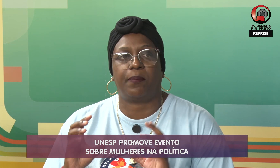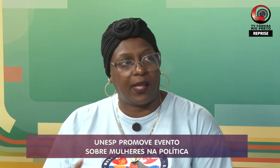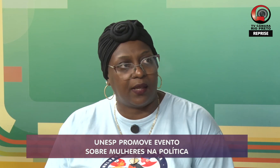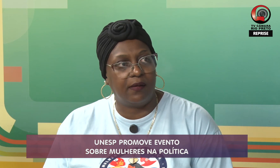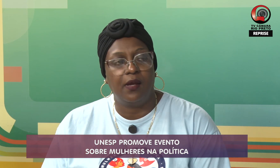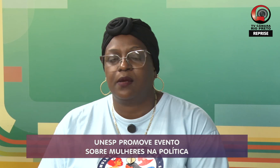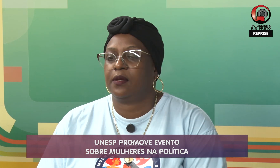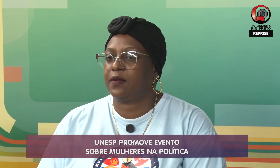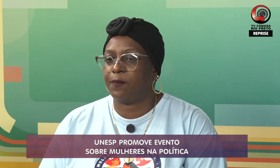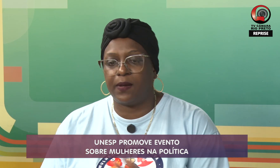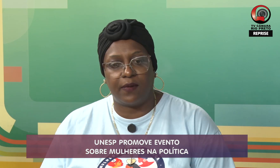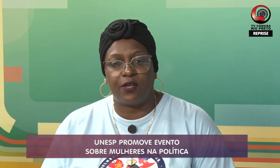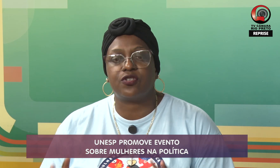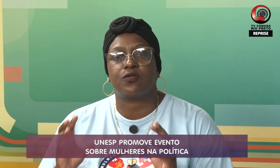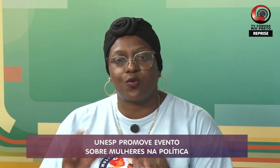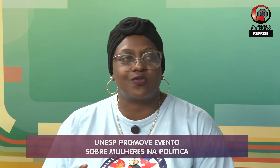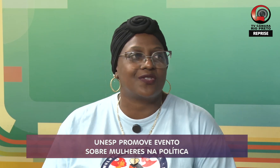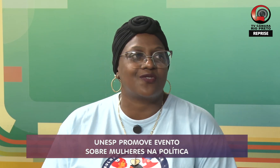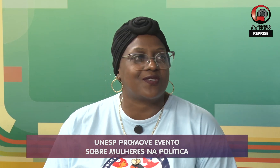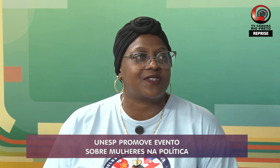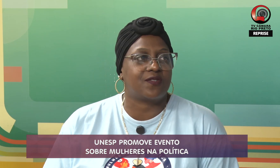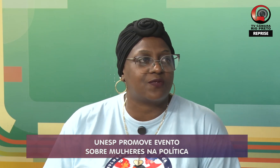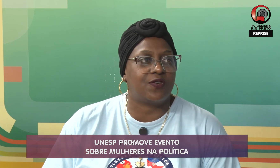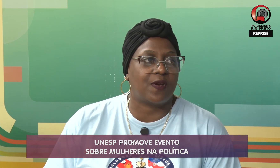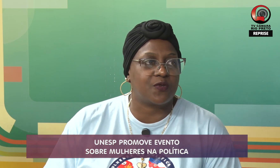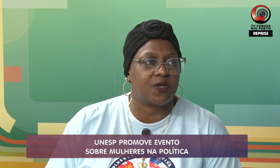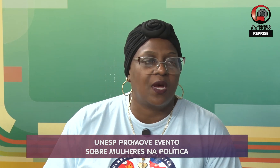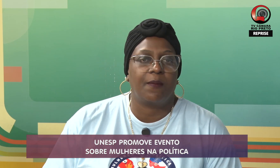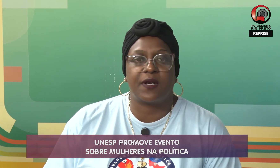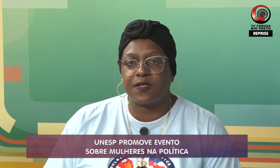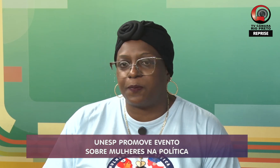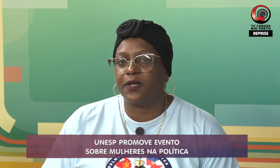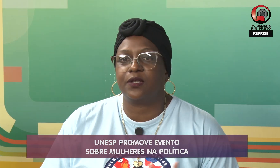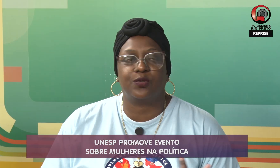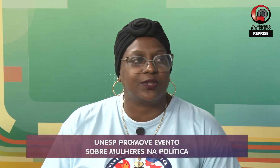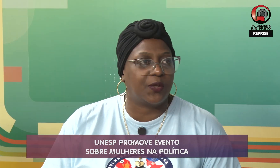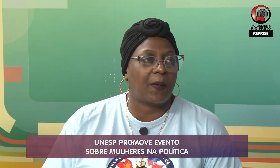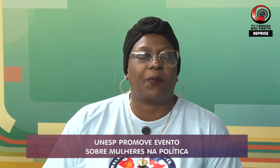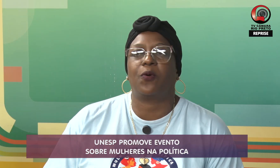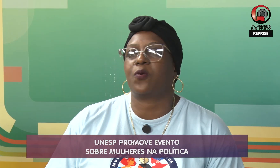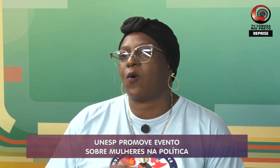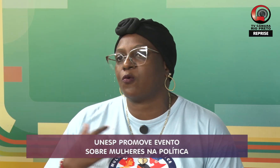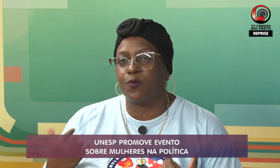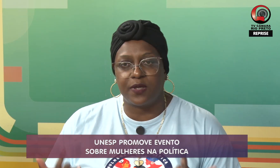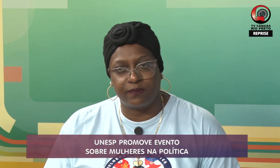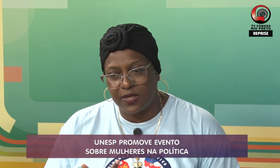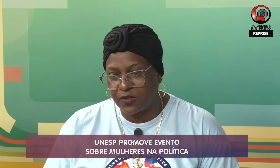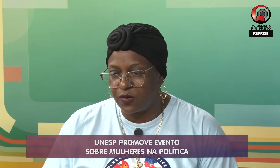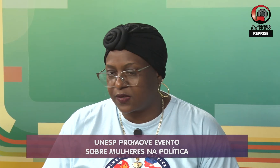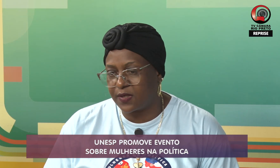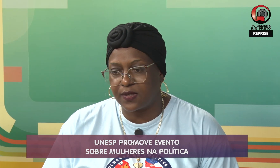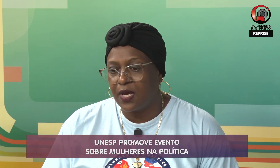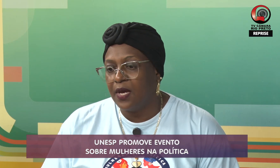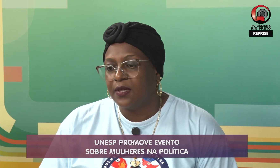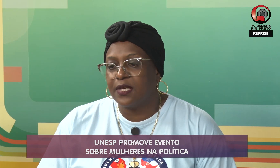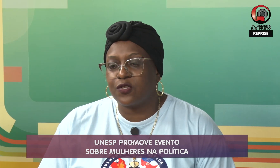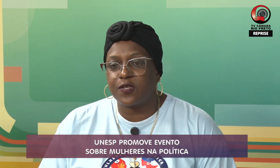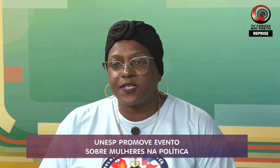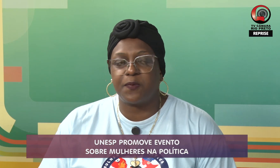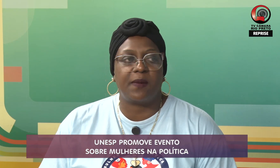mulheres, família, independente, todos nós estivemos participando, dando apoio, ou alguma das